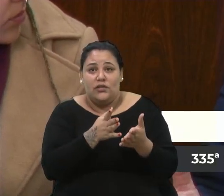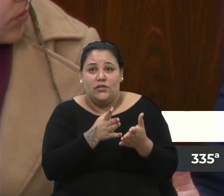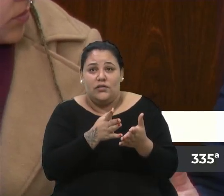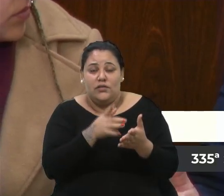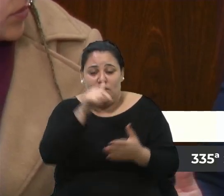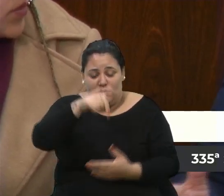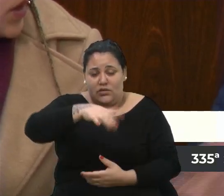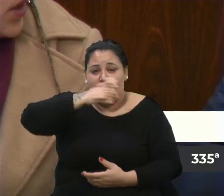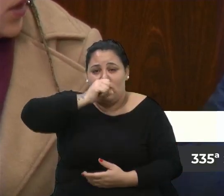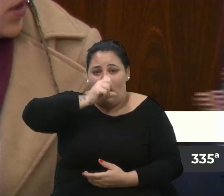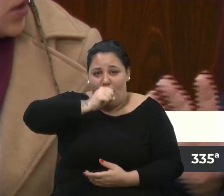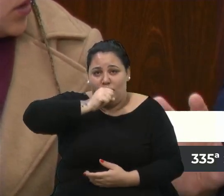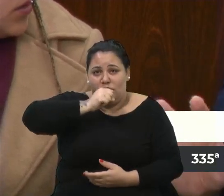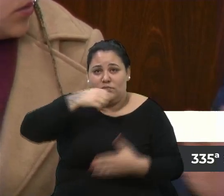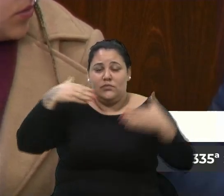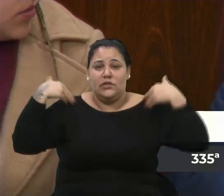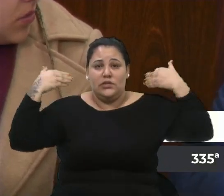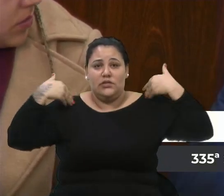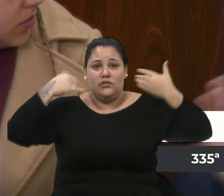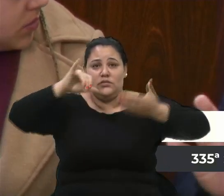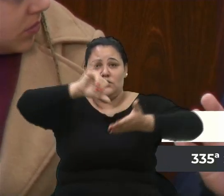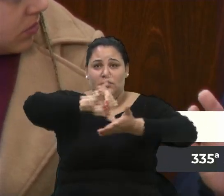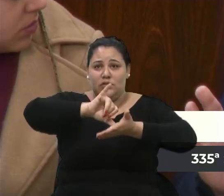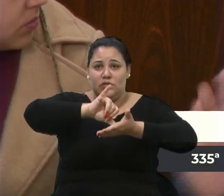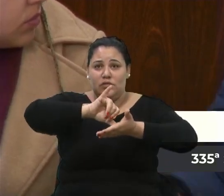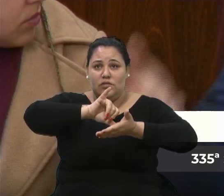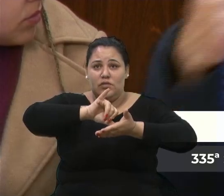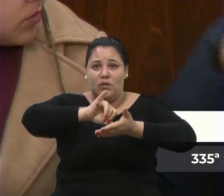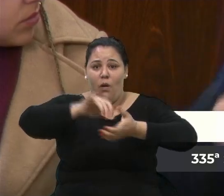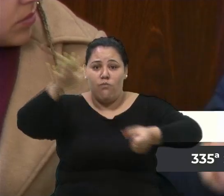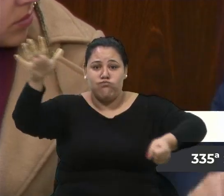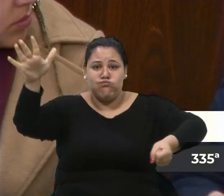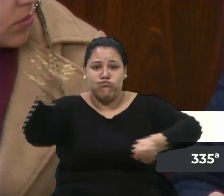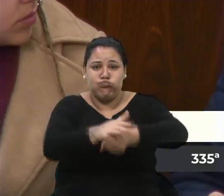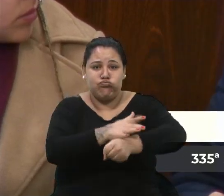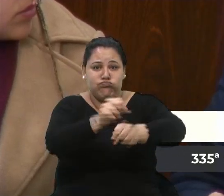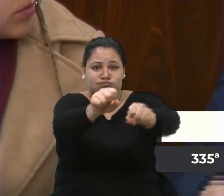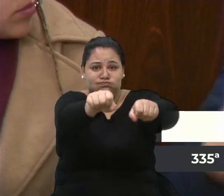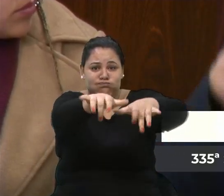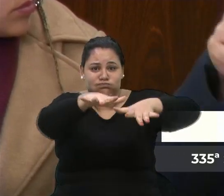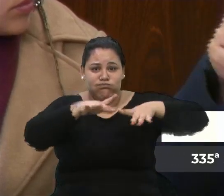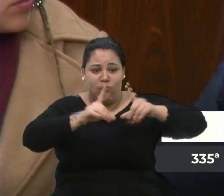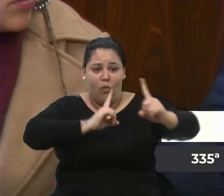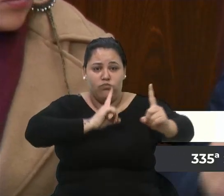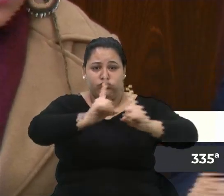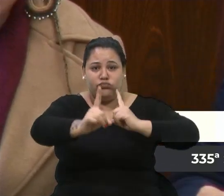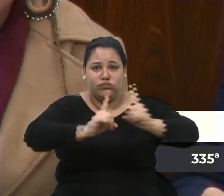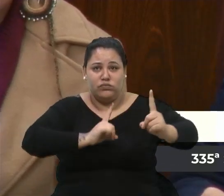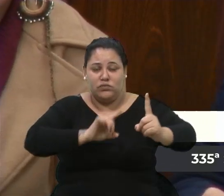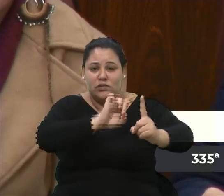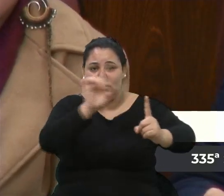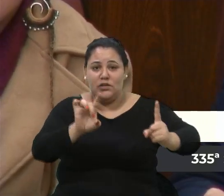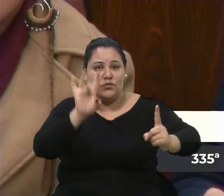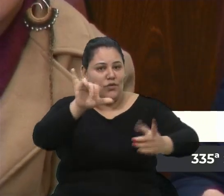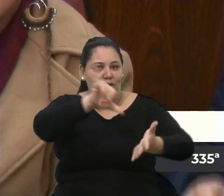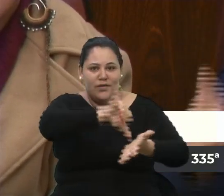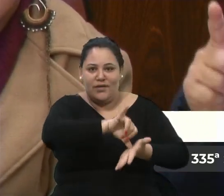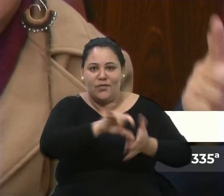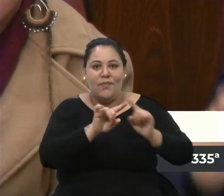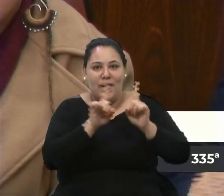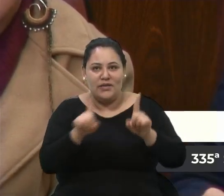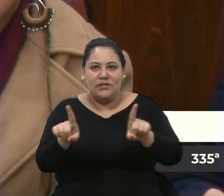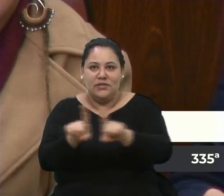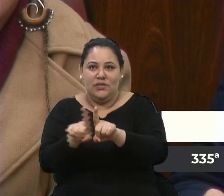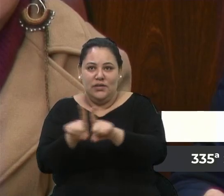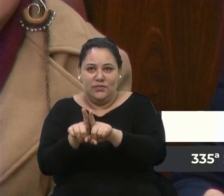de semana, mas o centro da cidade estava intrafegável, né? Não só o centro. Estive lá na sua região, inclusive, vereador Bressan, no